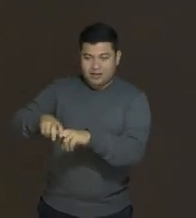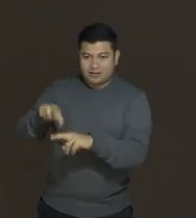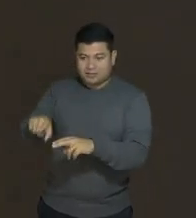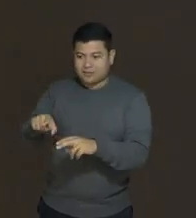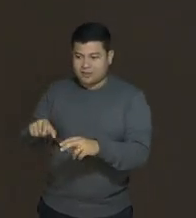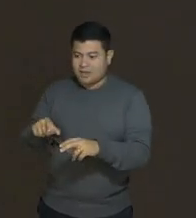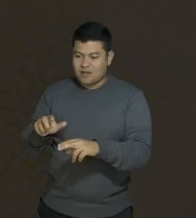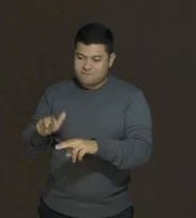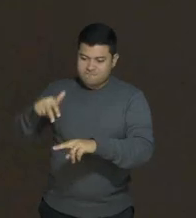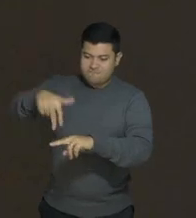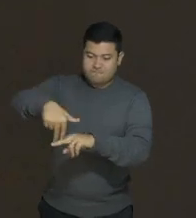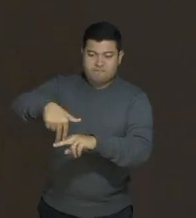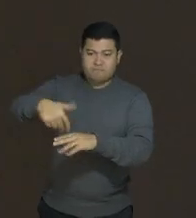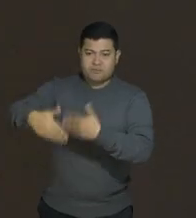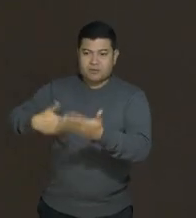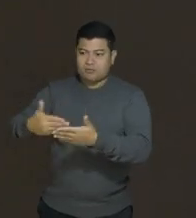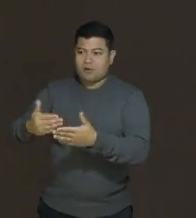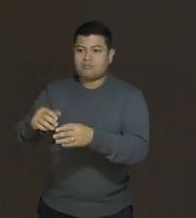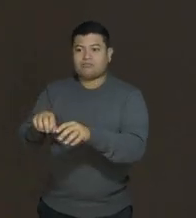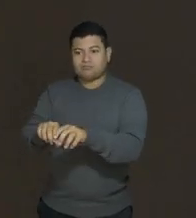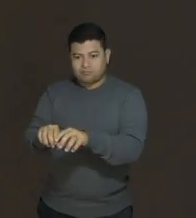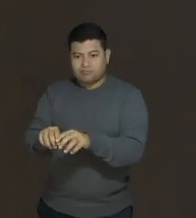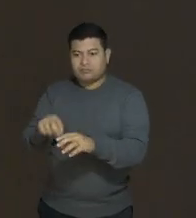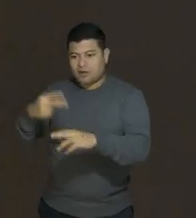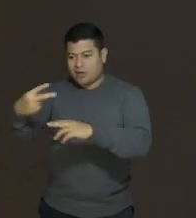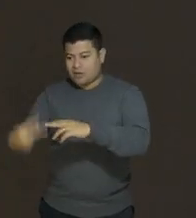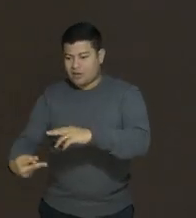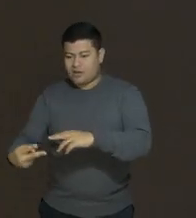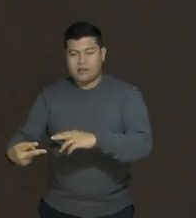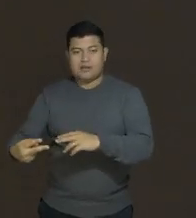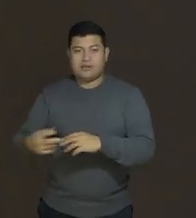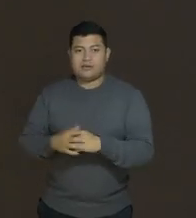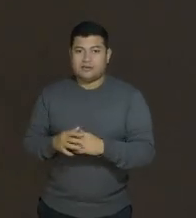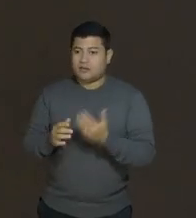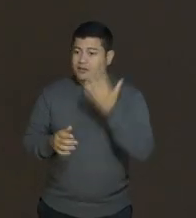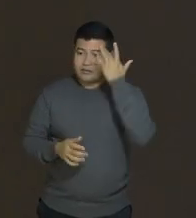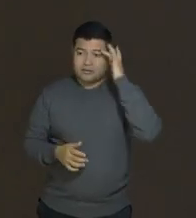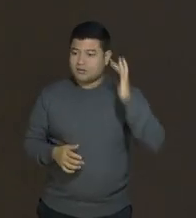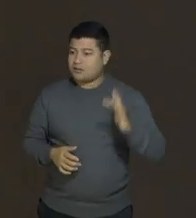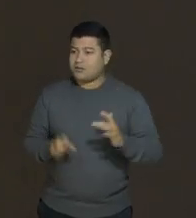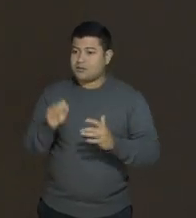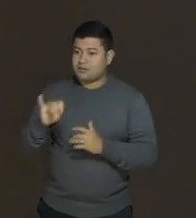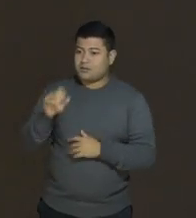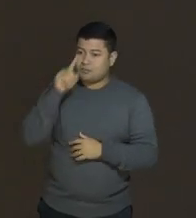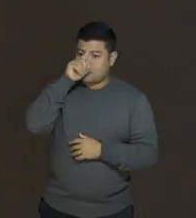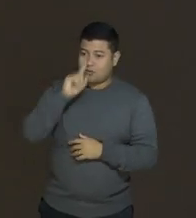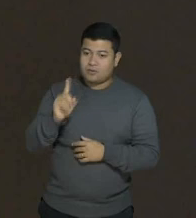não param, eles sobem, eles não têm noção nenhuma de perigo.